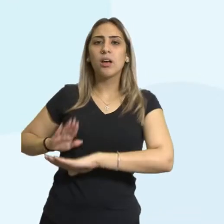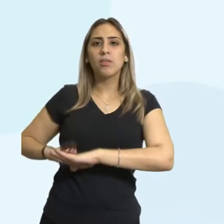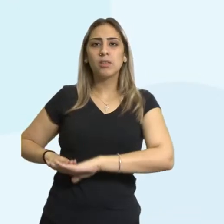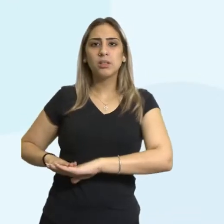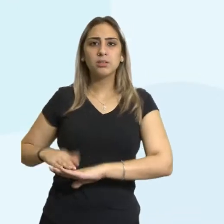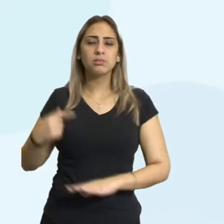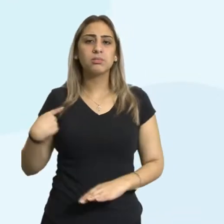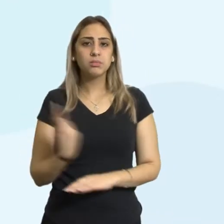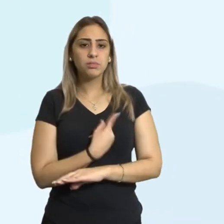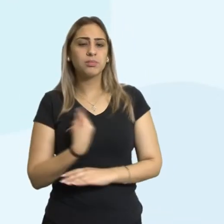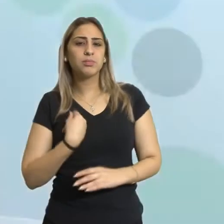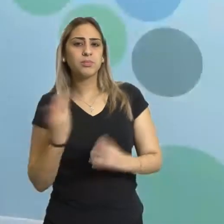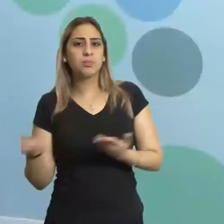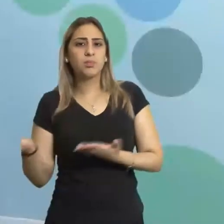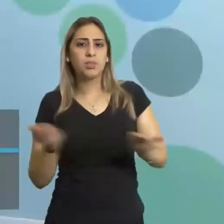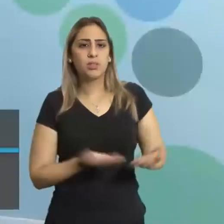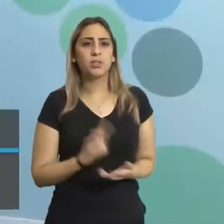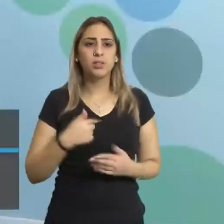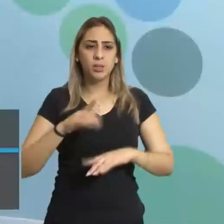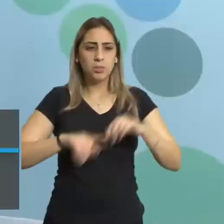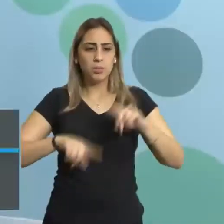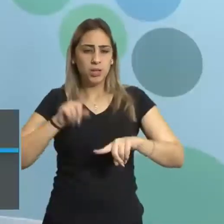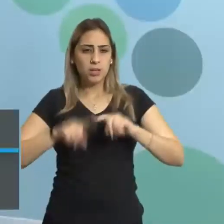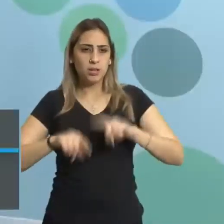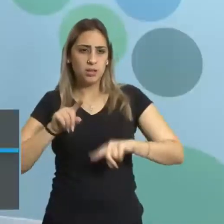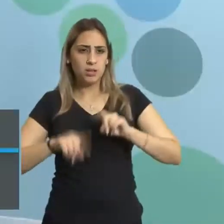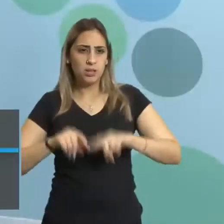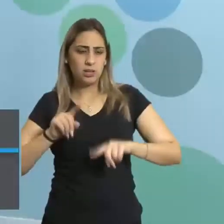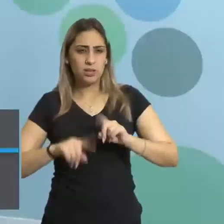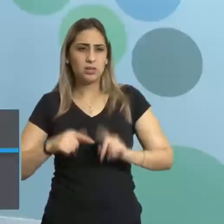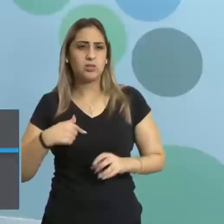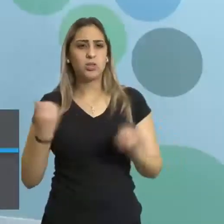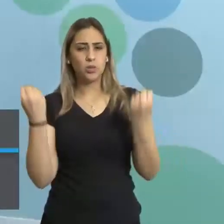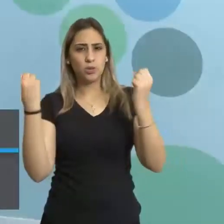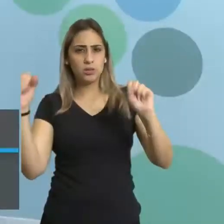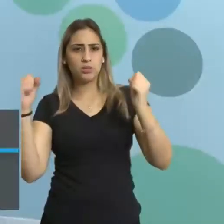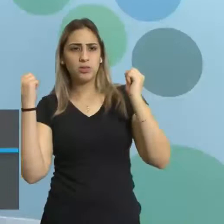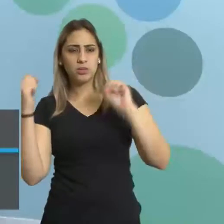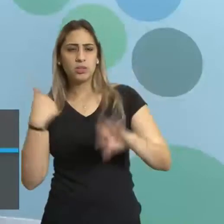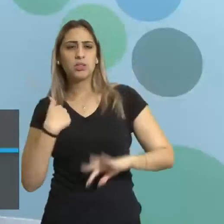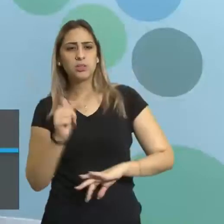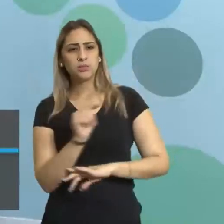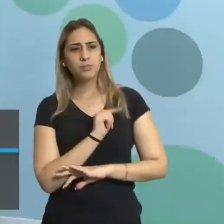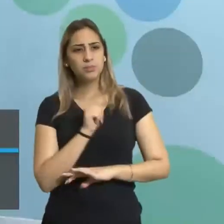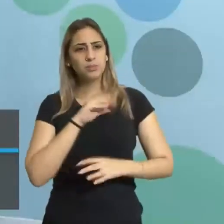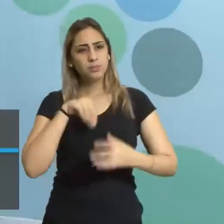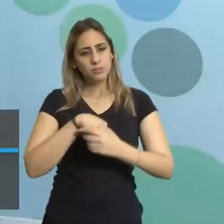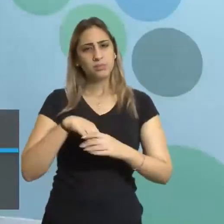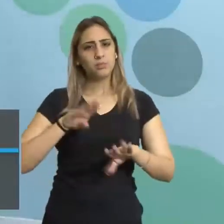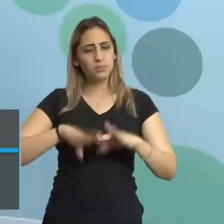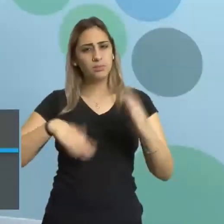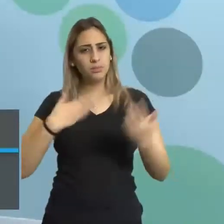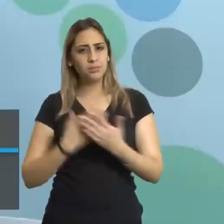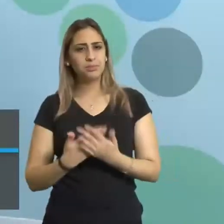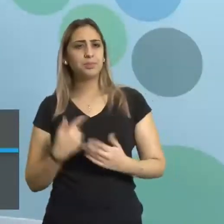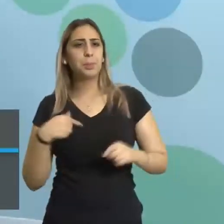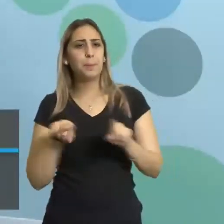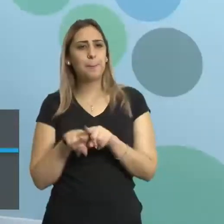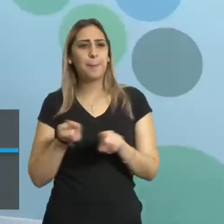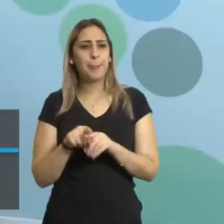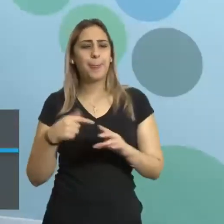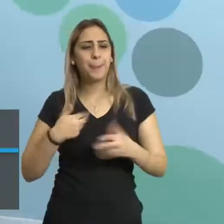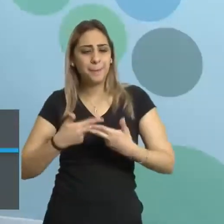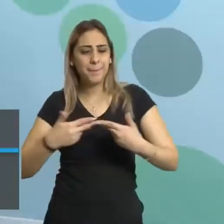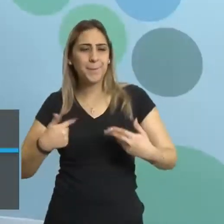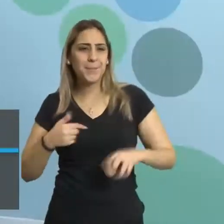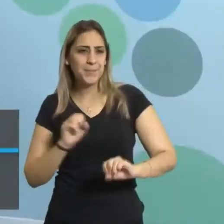aí o professor pode começar a introduzir com os materiais né de de educação física que a gente tem nas unidades escolares só tem mais começar pelos